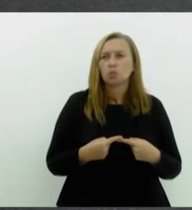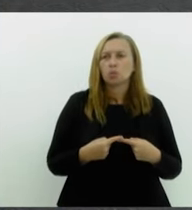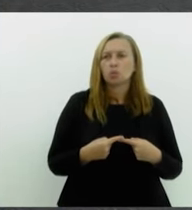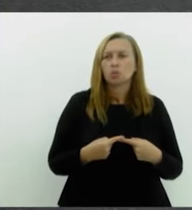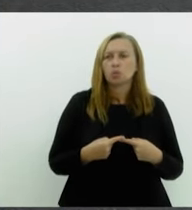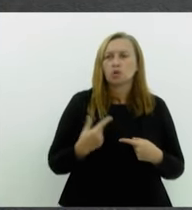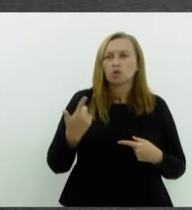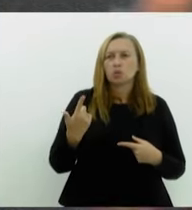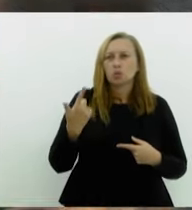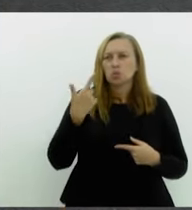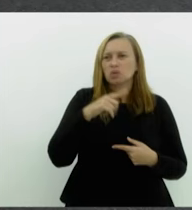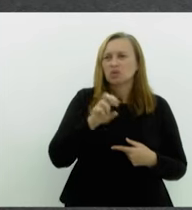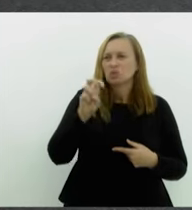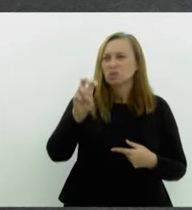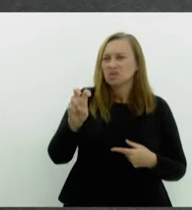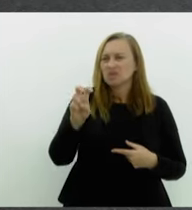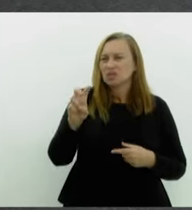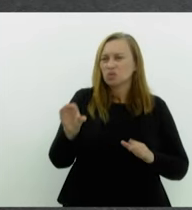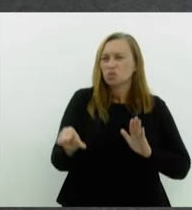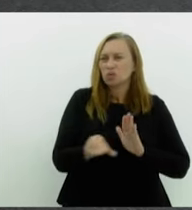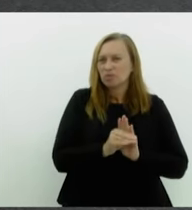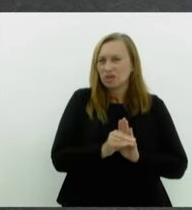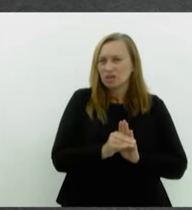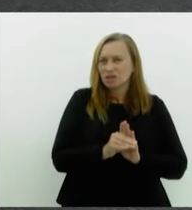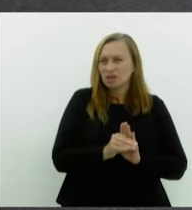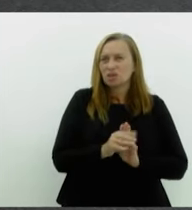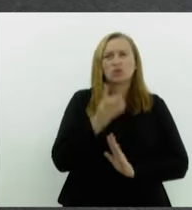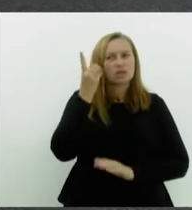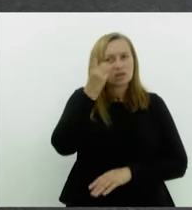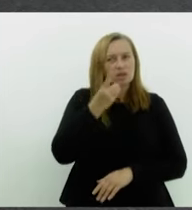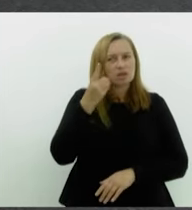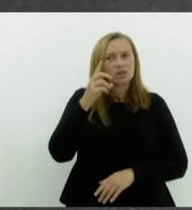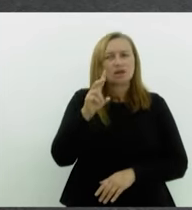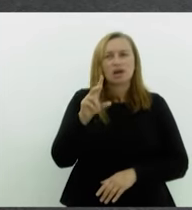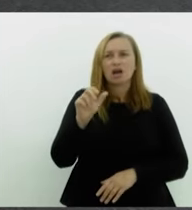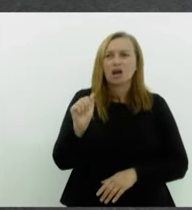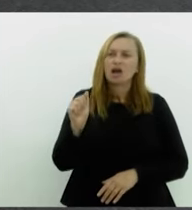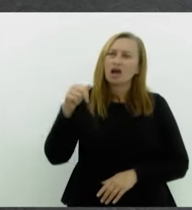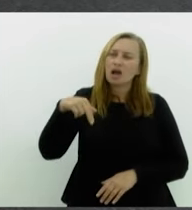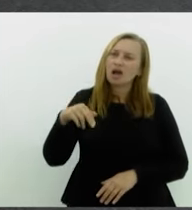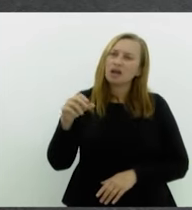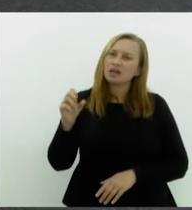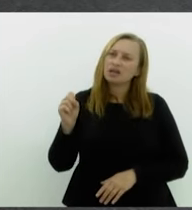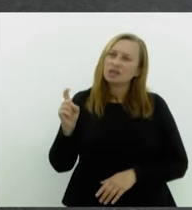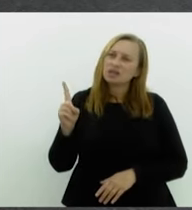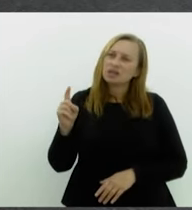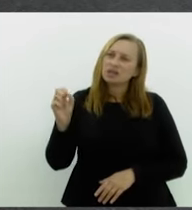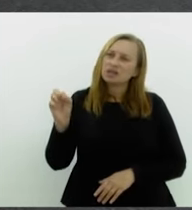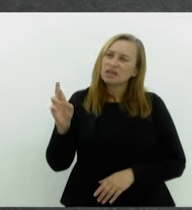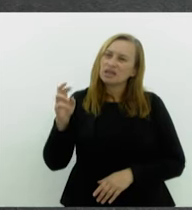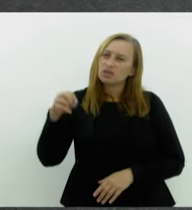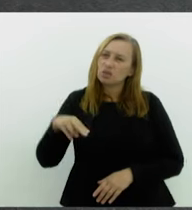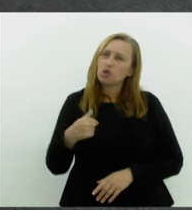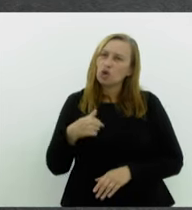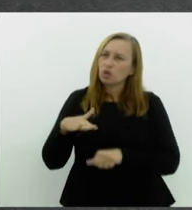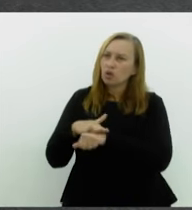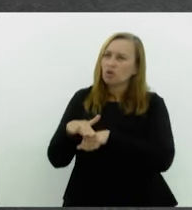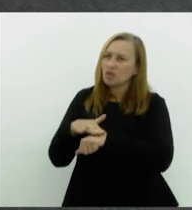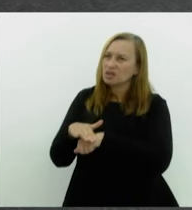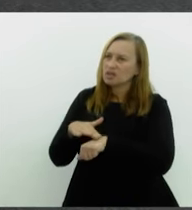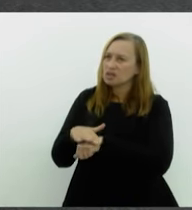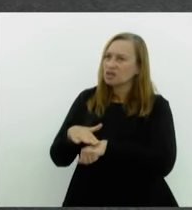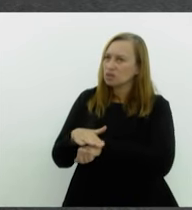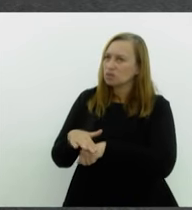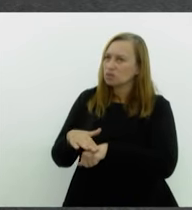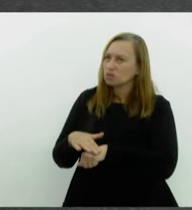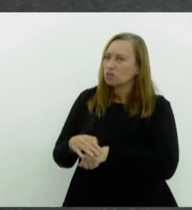ganhou 5 emendas do deputado Anderson Moraes. Eu estava conversando com ele ainda há